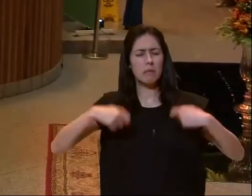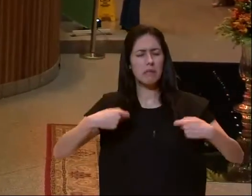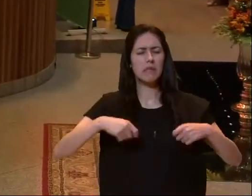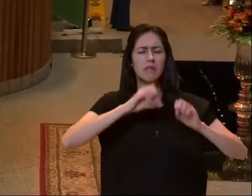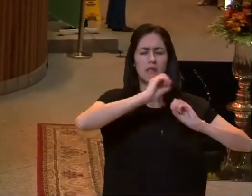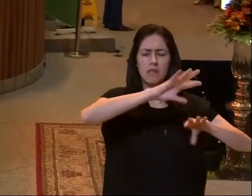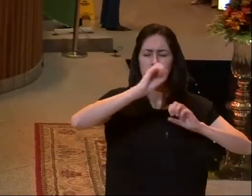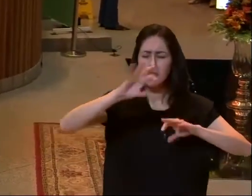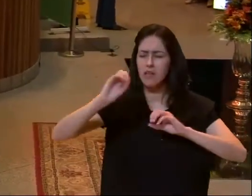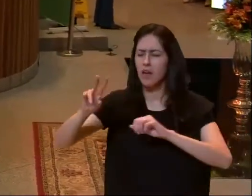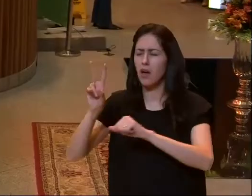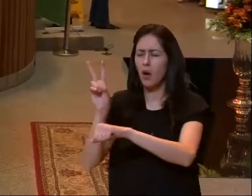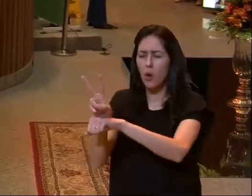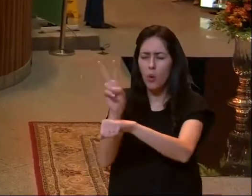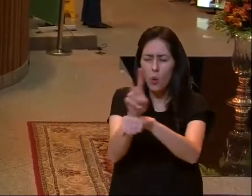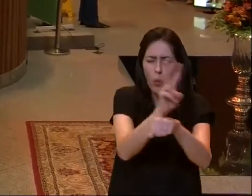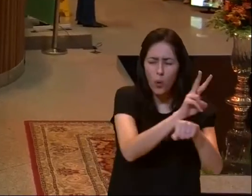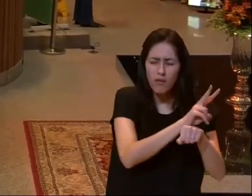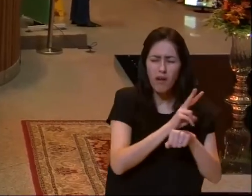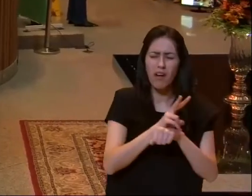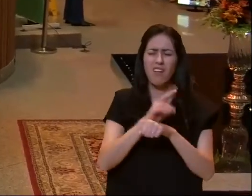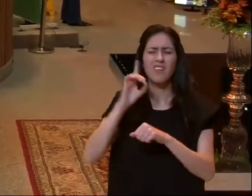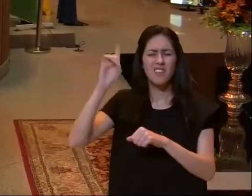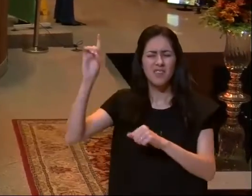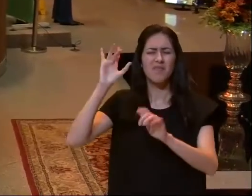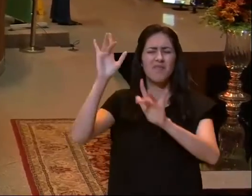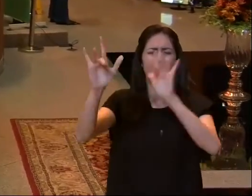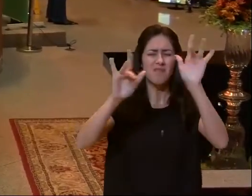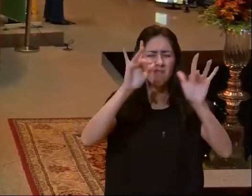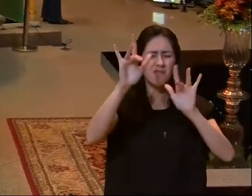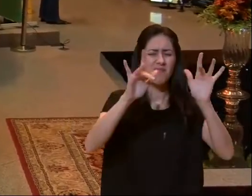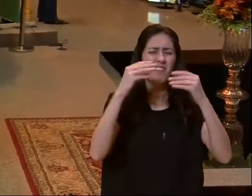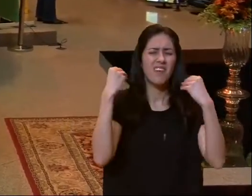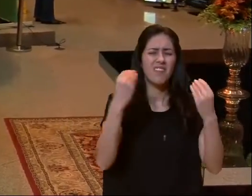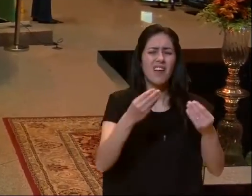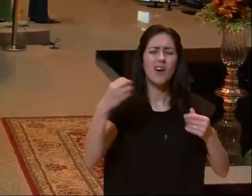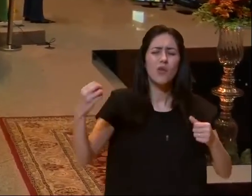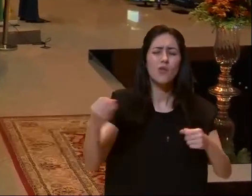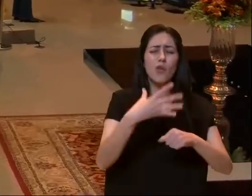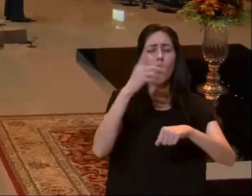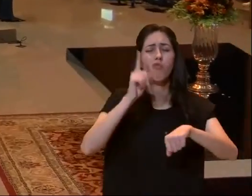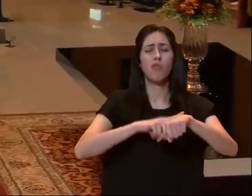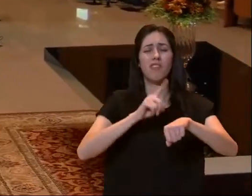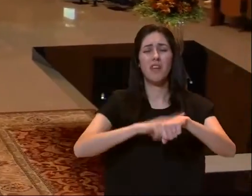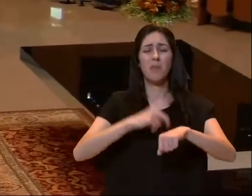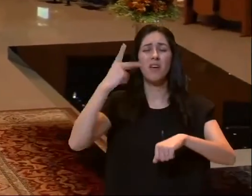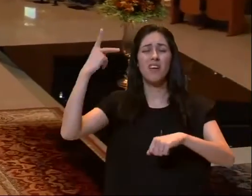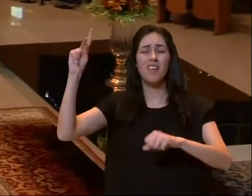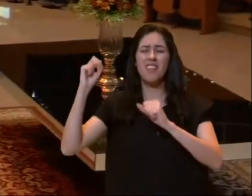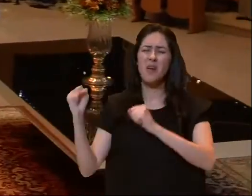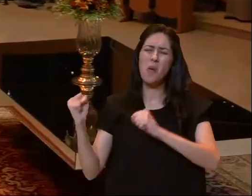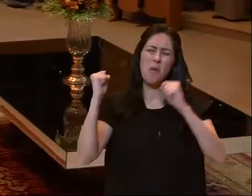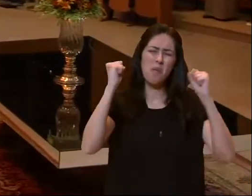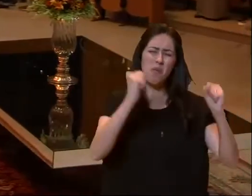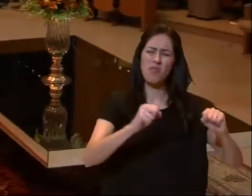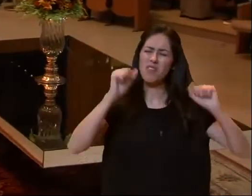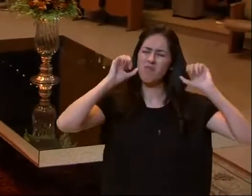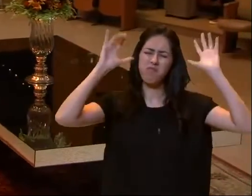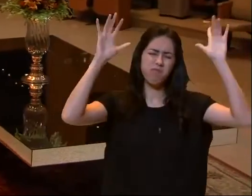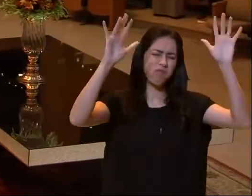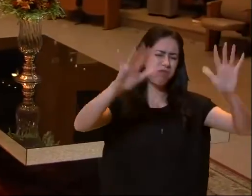cuidar de gente. Que o Senhor inaugure um novo tempo na vida de pessoas, que o Teu poder caia